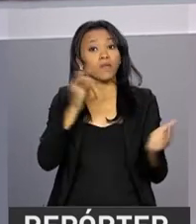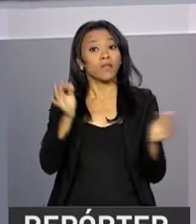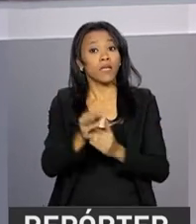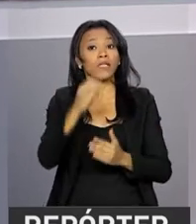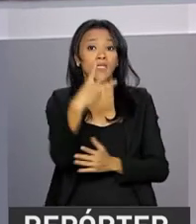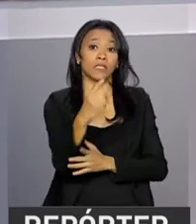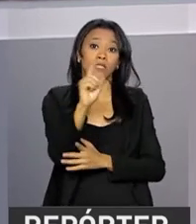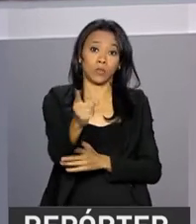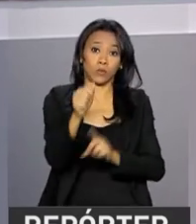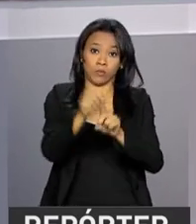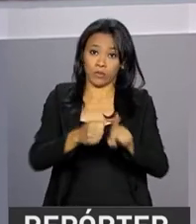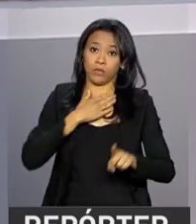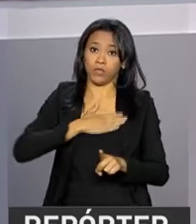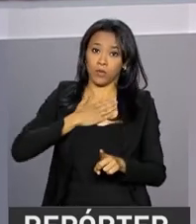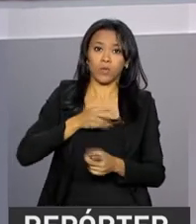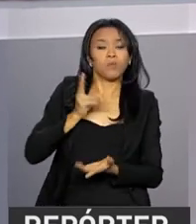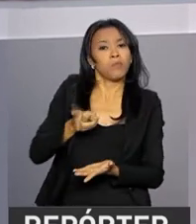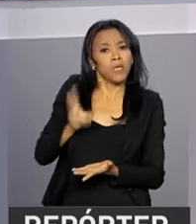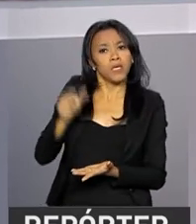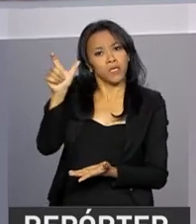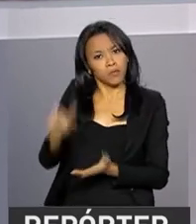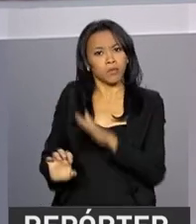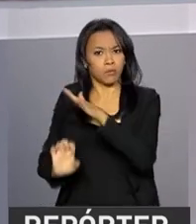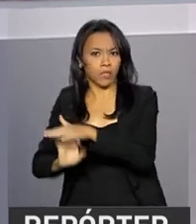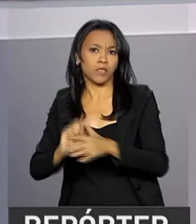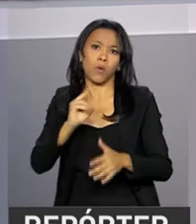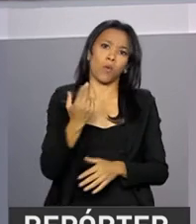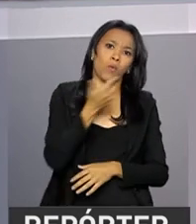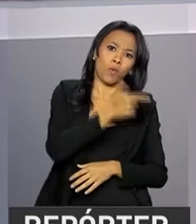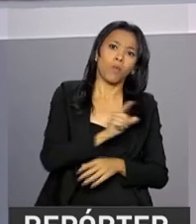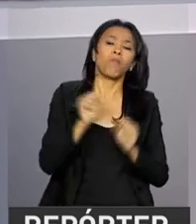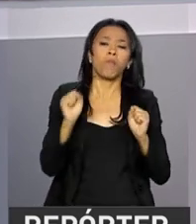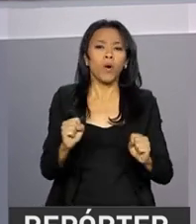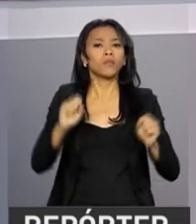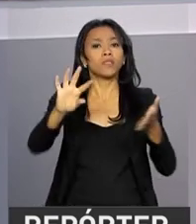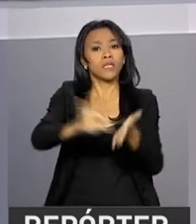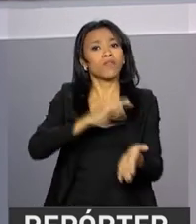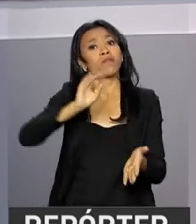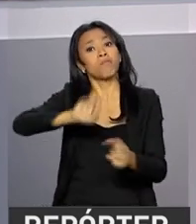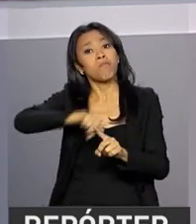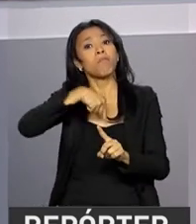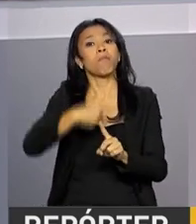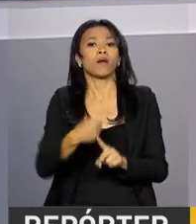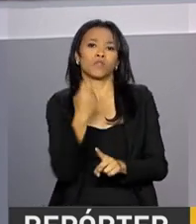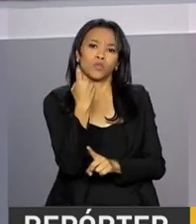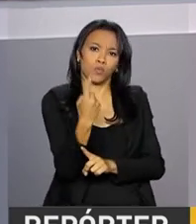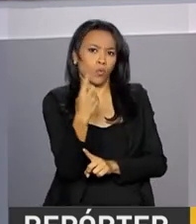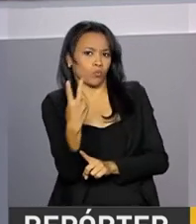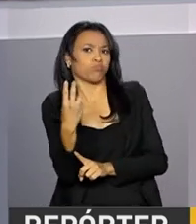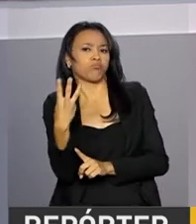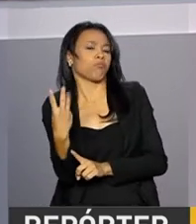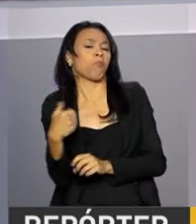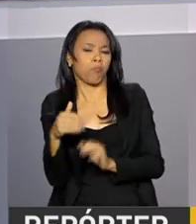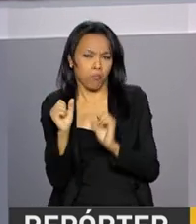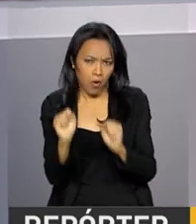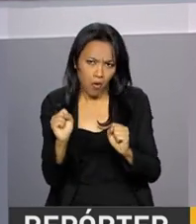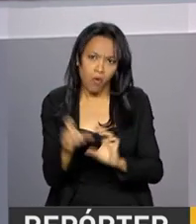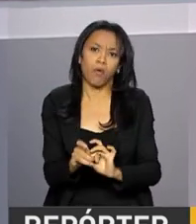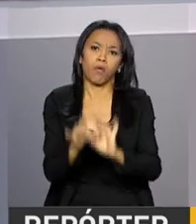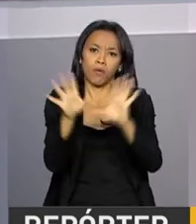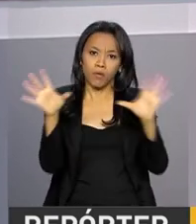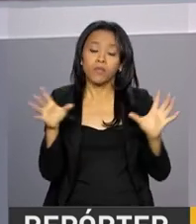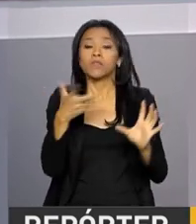e uma mesma produtora ou distribuidora poderá escrever mais de uma obra o anúncio de qual filme vai